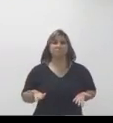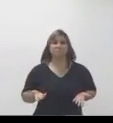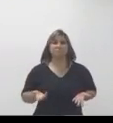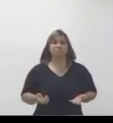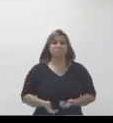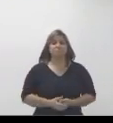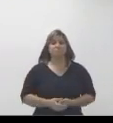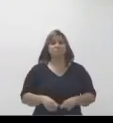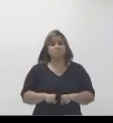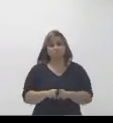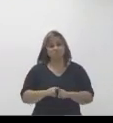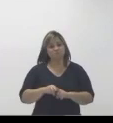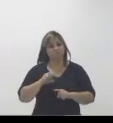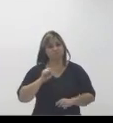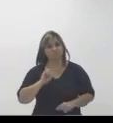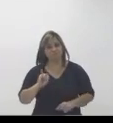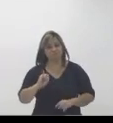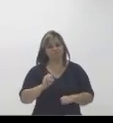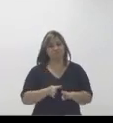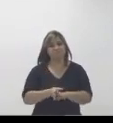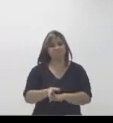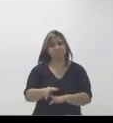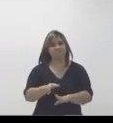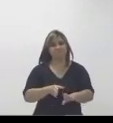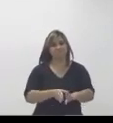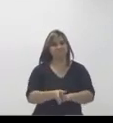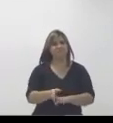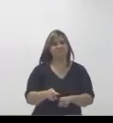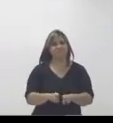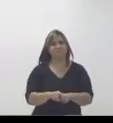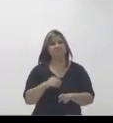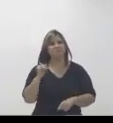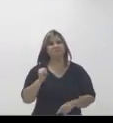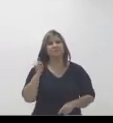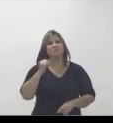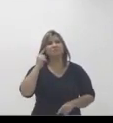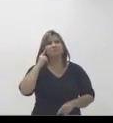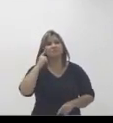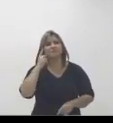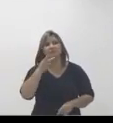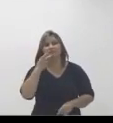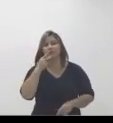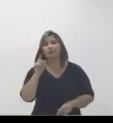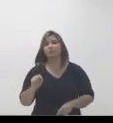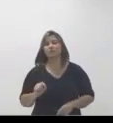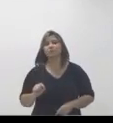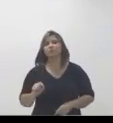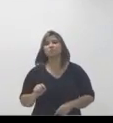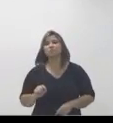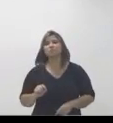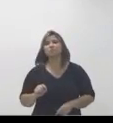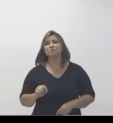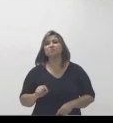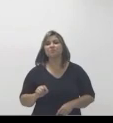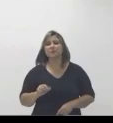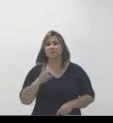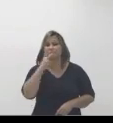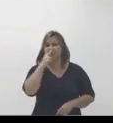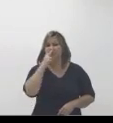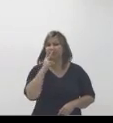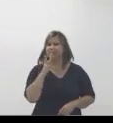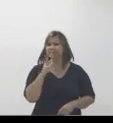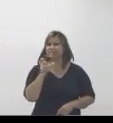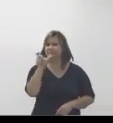estímulo se eu pudesse te orientar e e acho que é importante apontou uma outra questão que você traz de que parece que a pessoa no